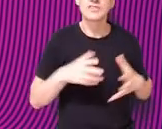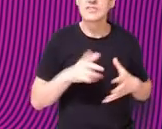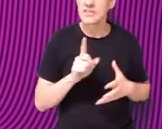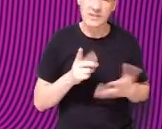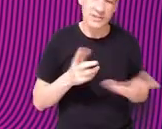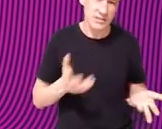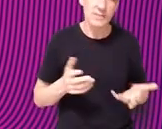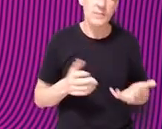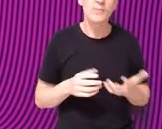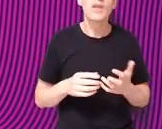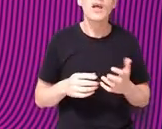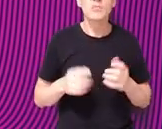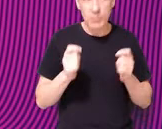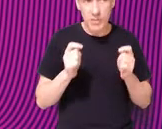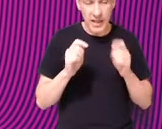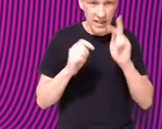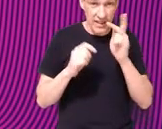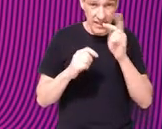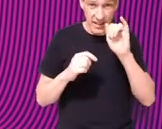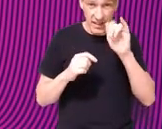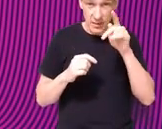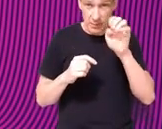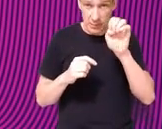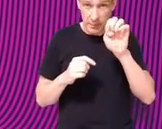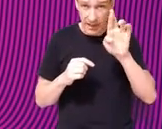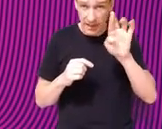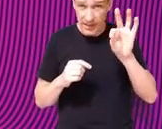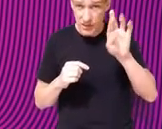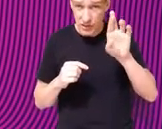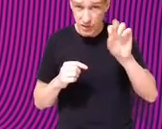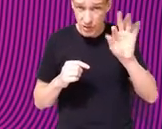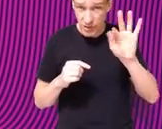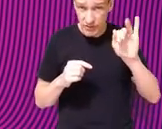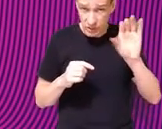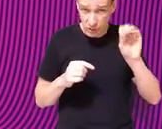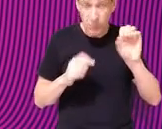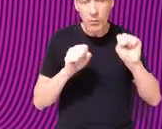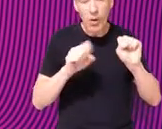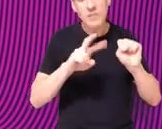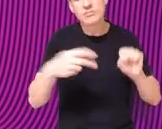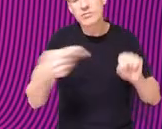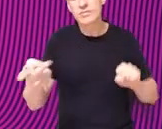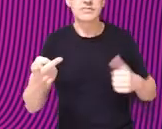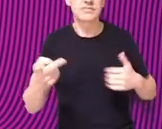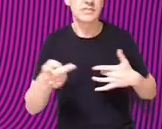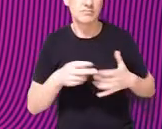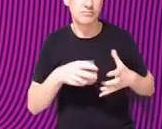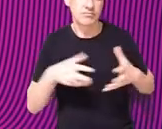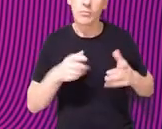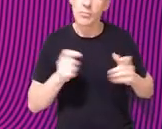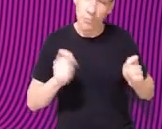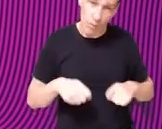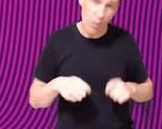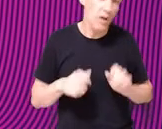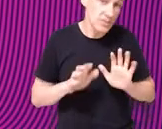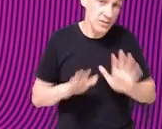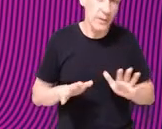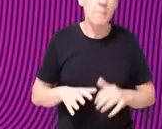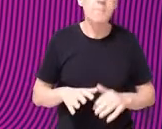cardiomiopatia dilatada? Pode, não é o mais comum. Em medicina, o que nós vemos mais comumente é uma doença explicando tudo que a gente